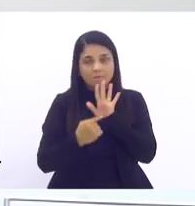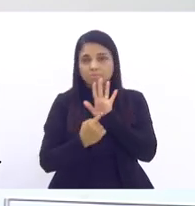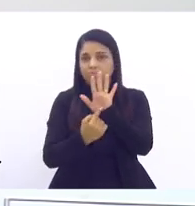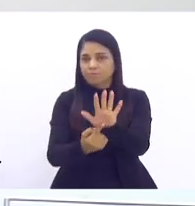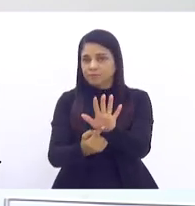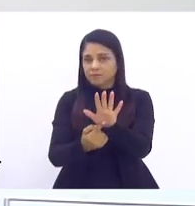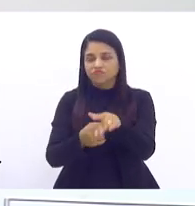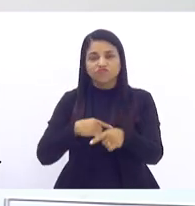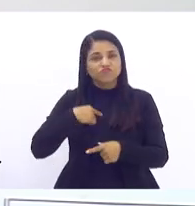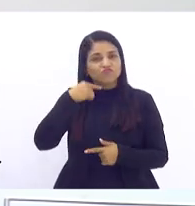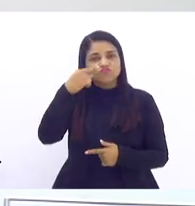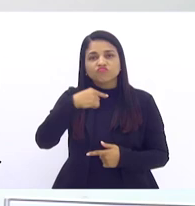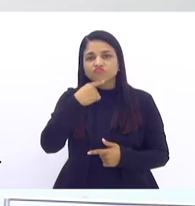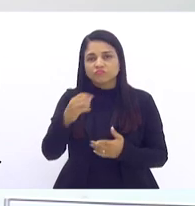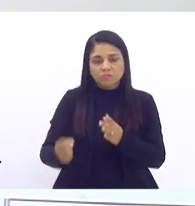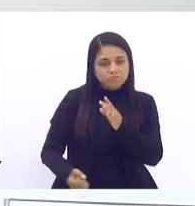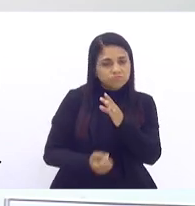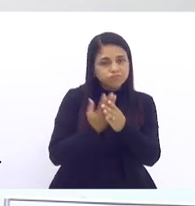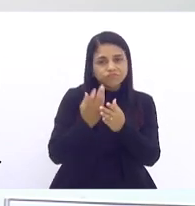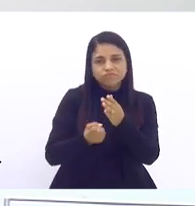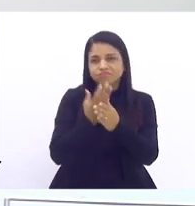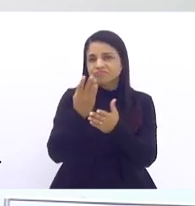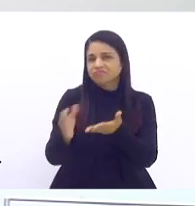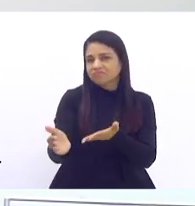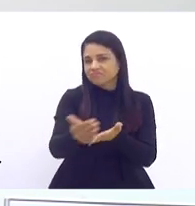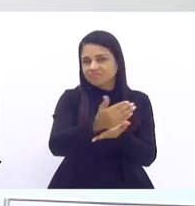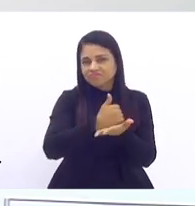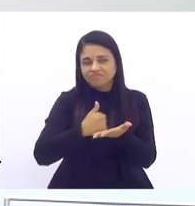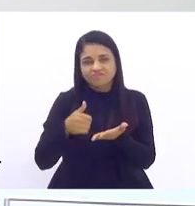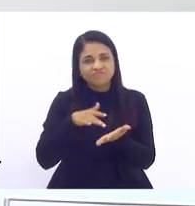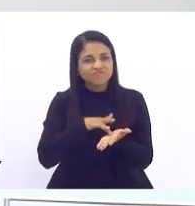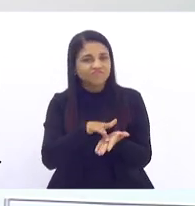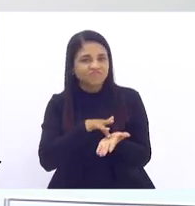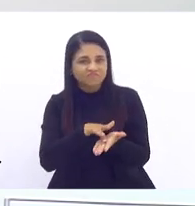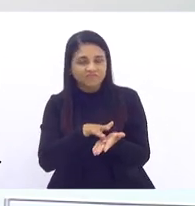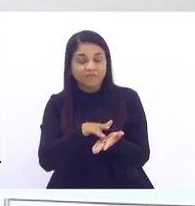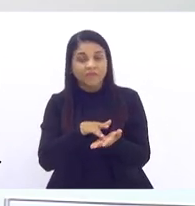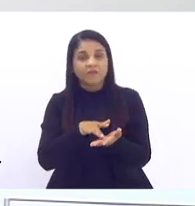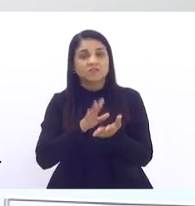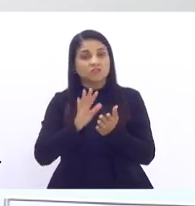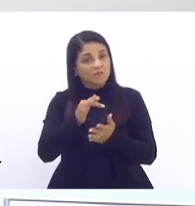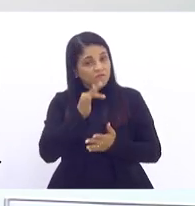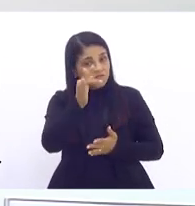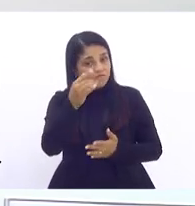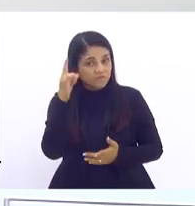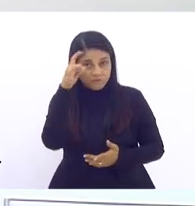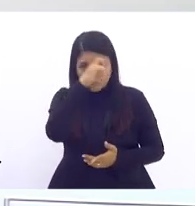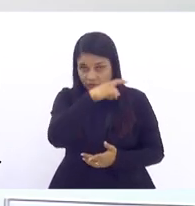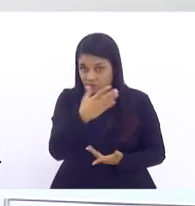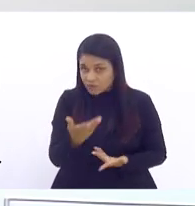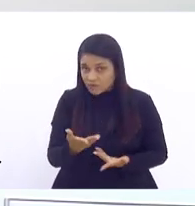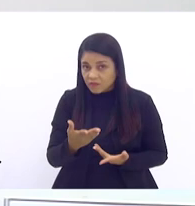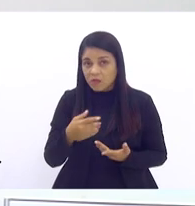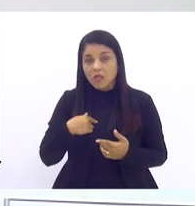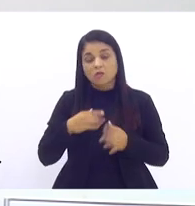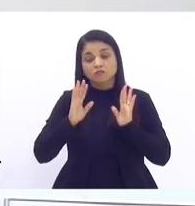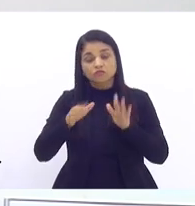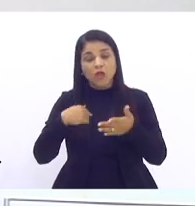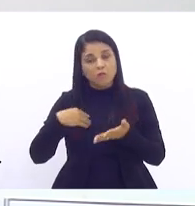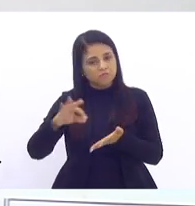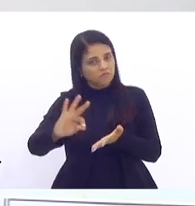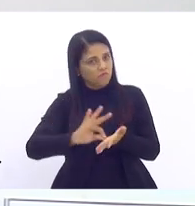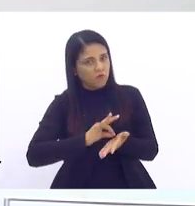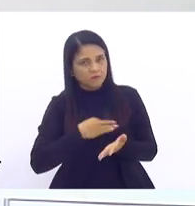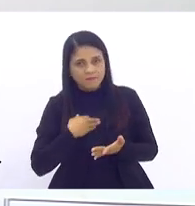porque lá na frente o preço disso vai ser muito mais caro ele já foi colocado aqui na mesa né eu não vou botar minha assinatura